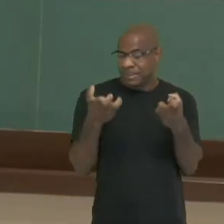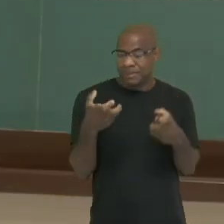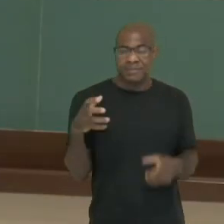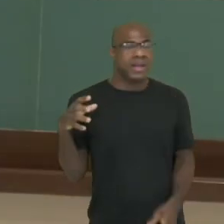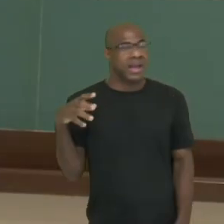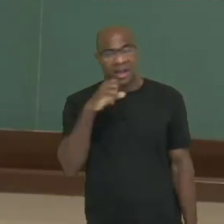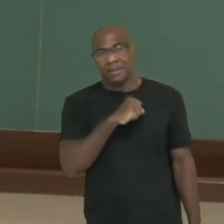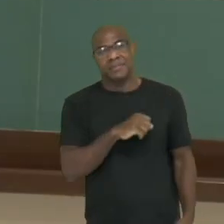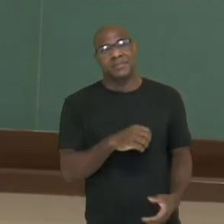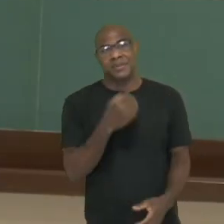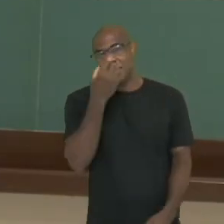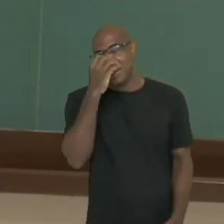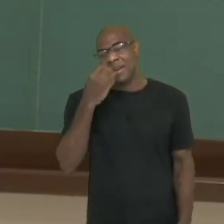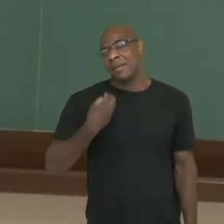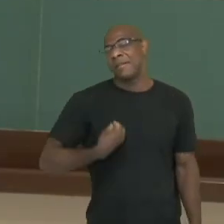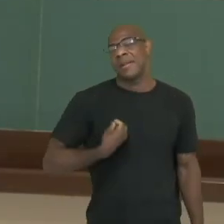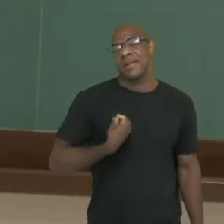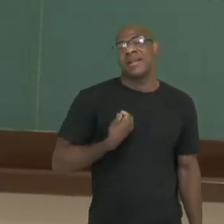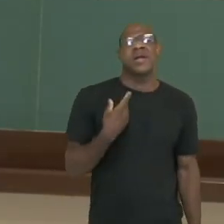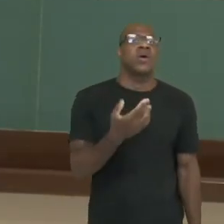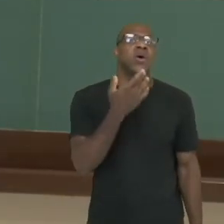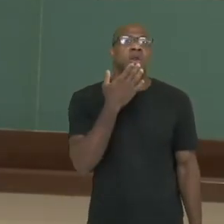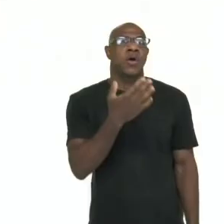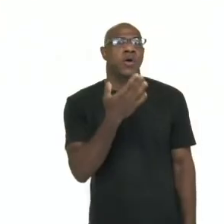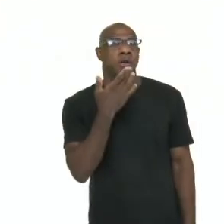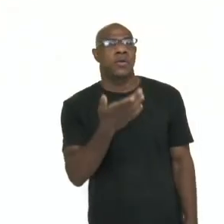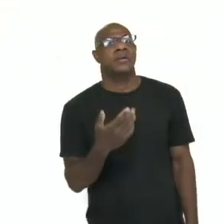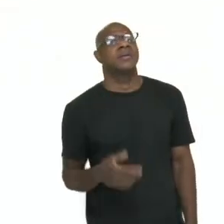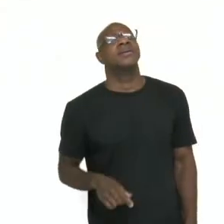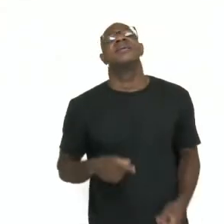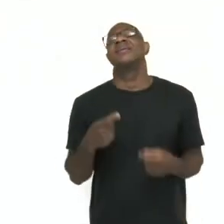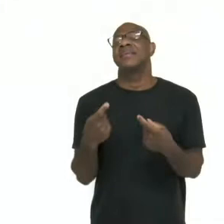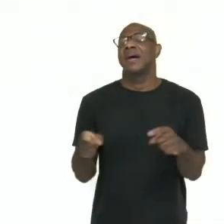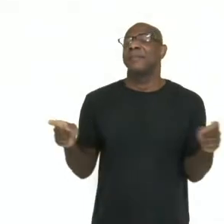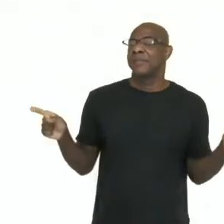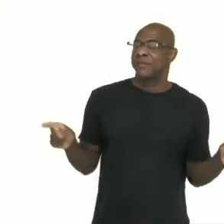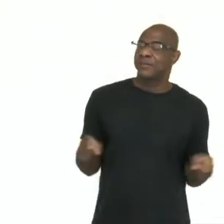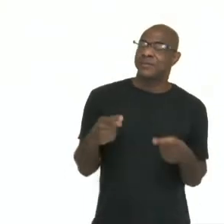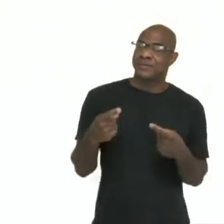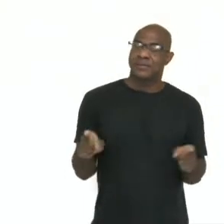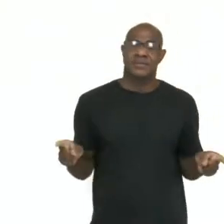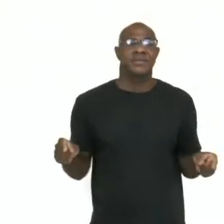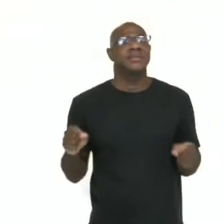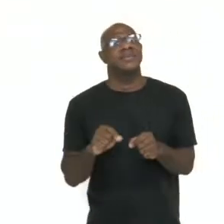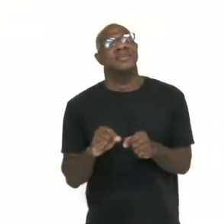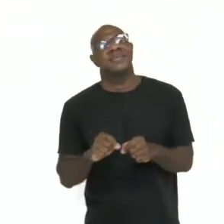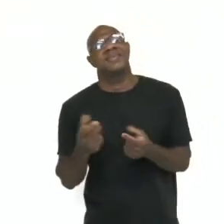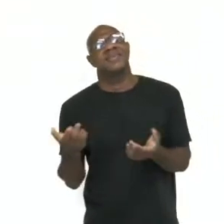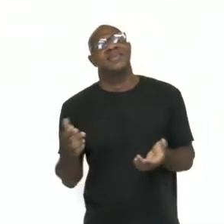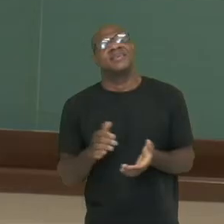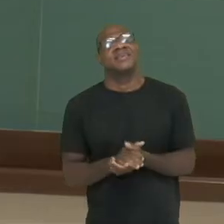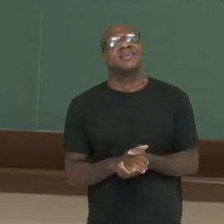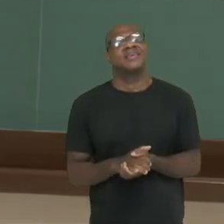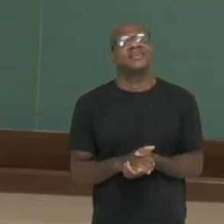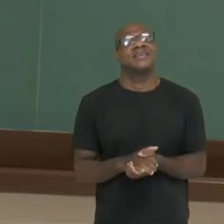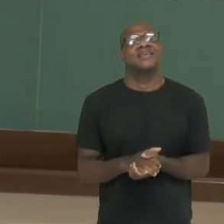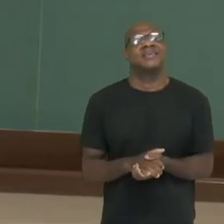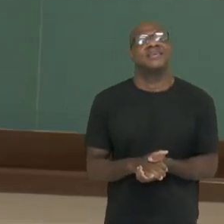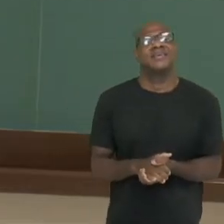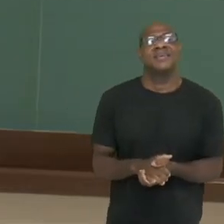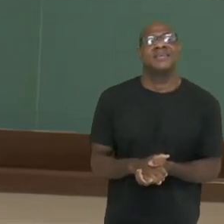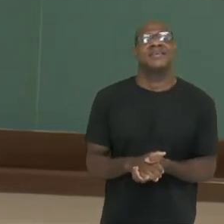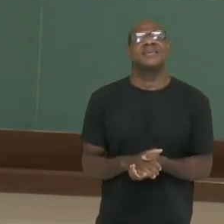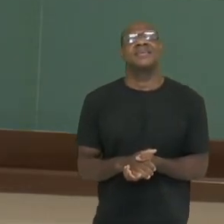questão do palhaço presente, o colorido, a questão da música, né? Que é feita ao vivo. Olha que legal, né? Então, é muito